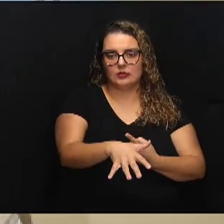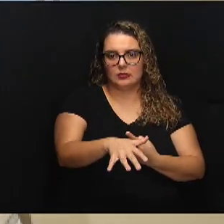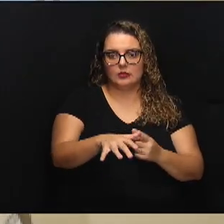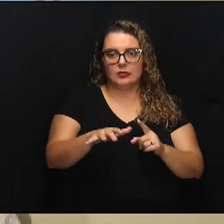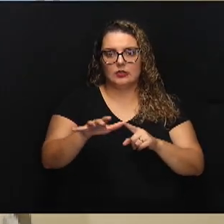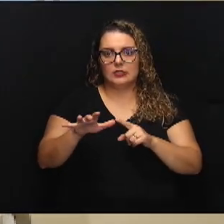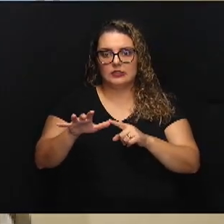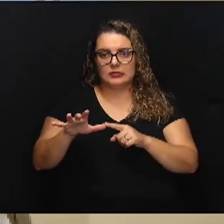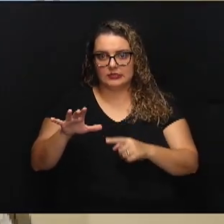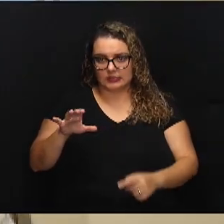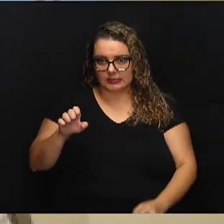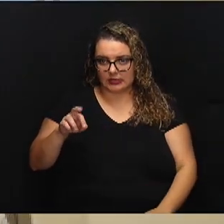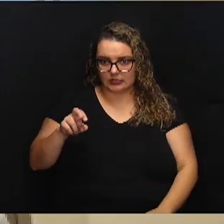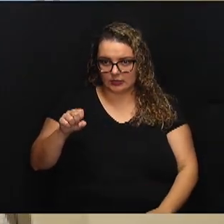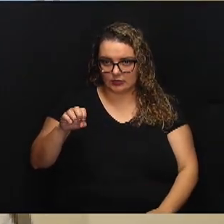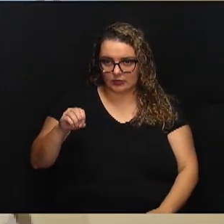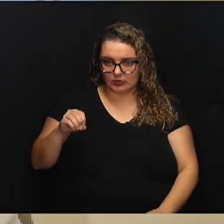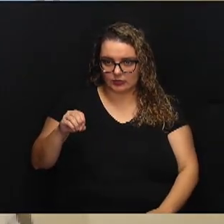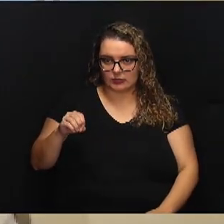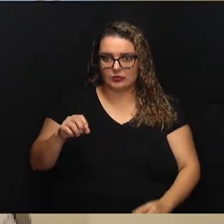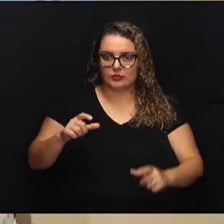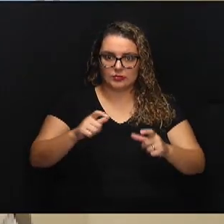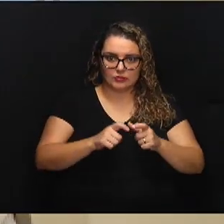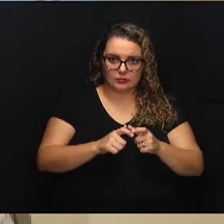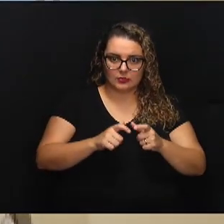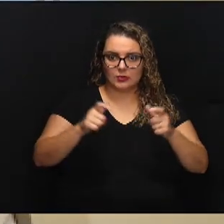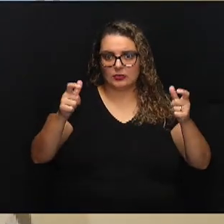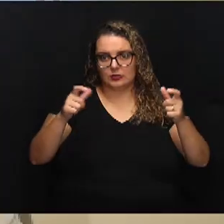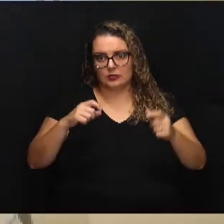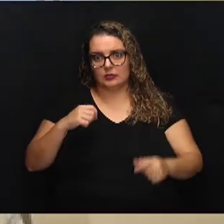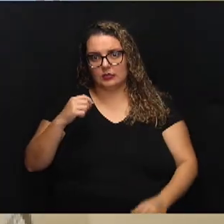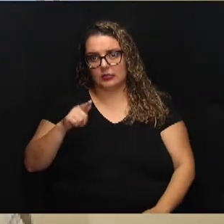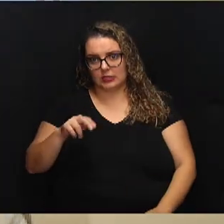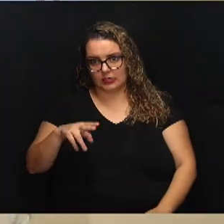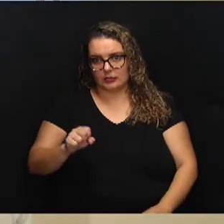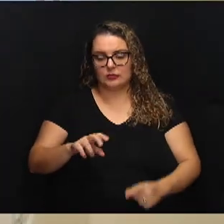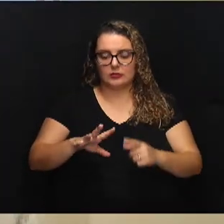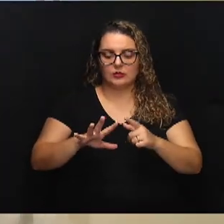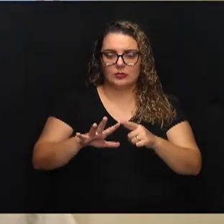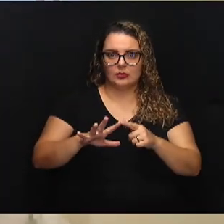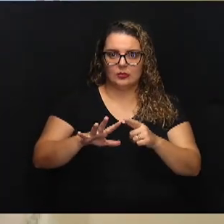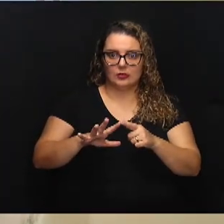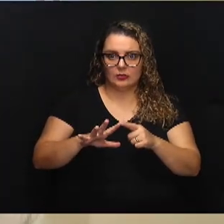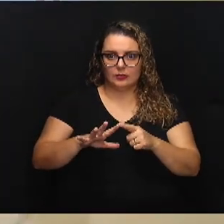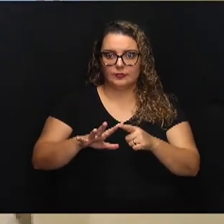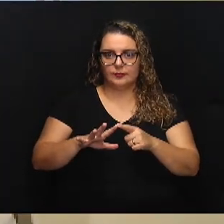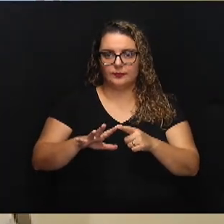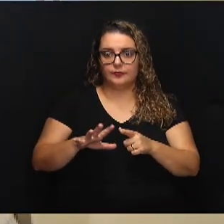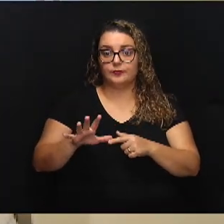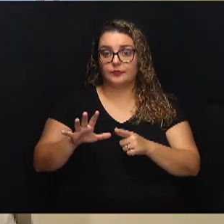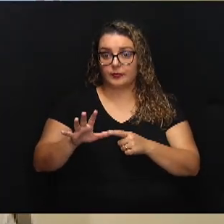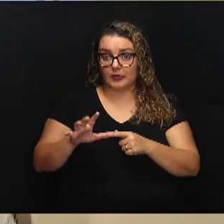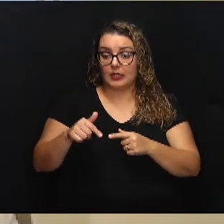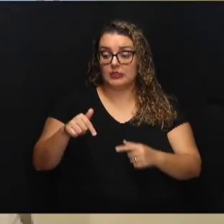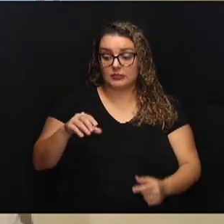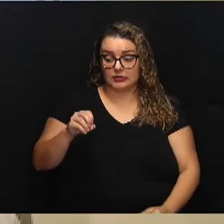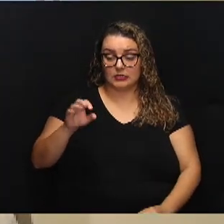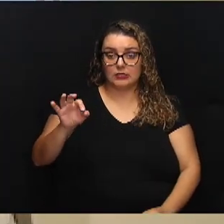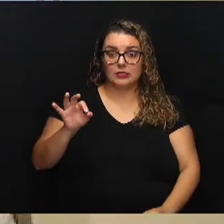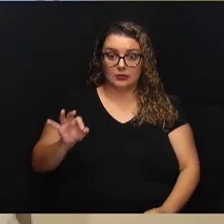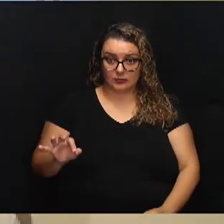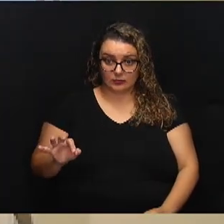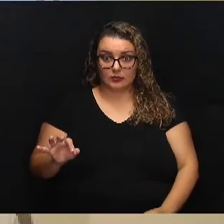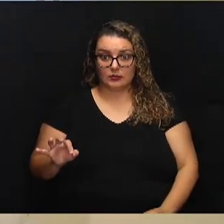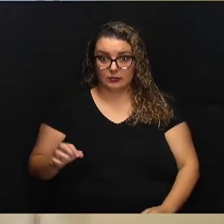serosos, que eles podem ser de baixo e alto grau. Os carcinomas serosos são correspondentes a cerca de 70%